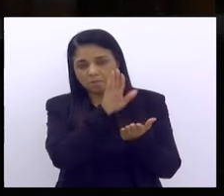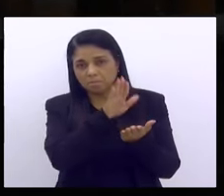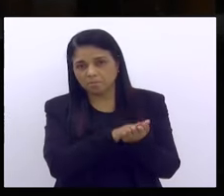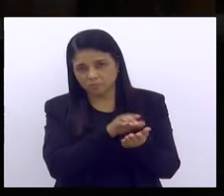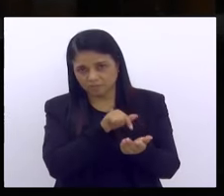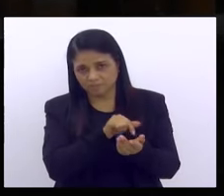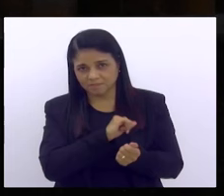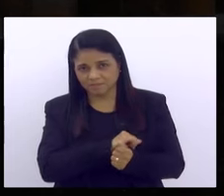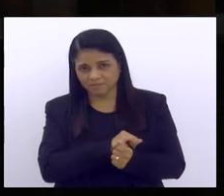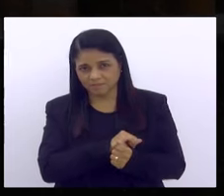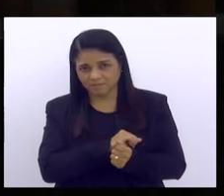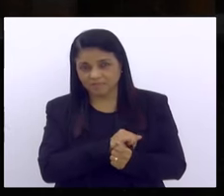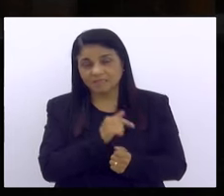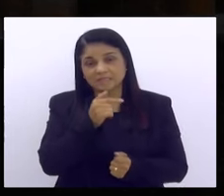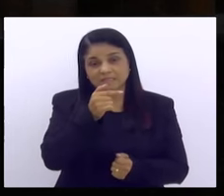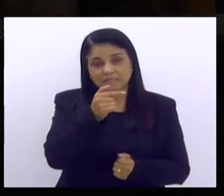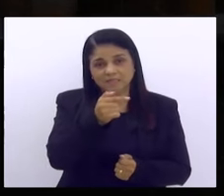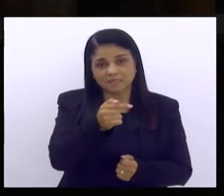E